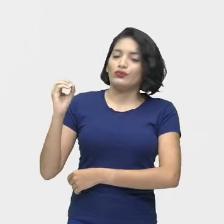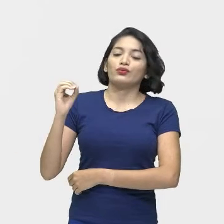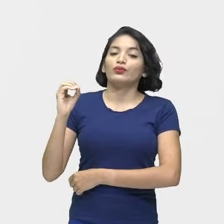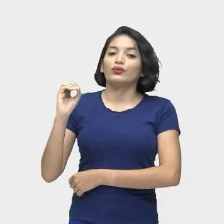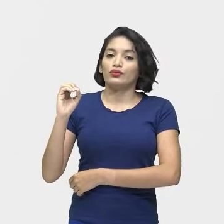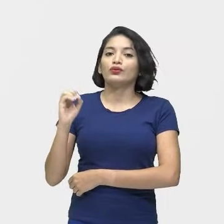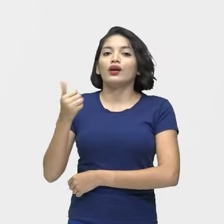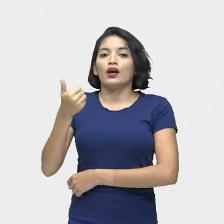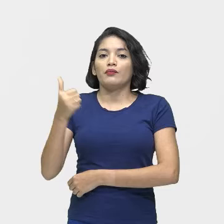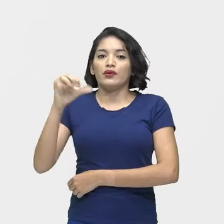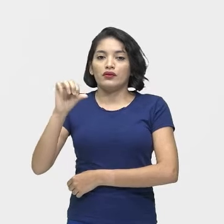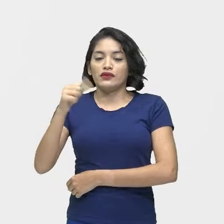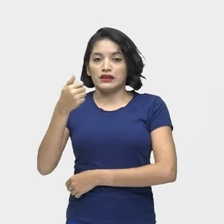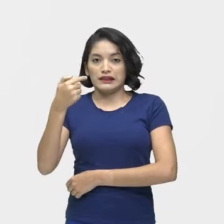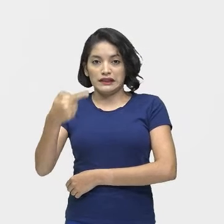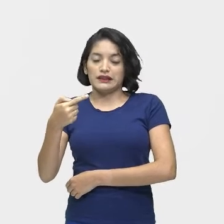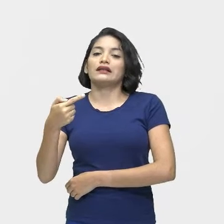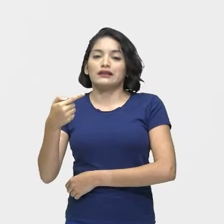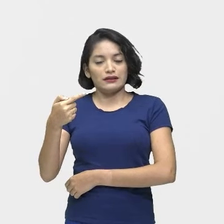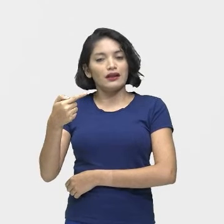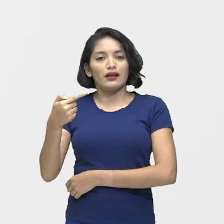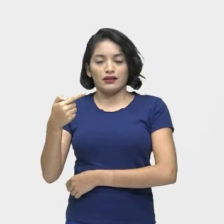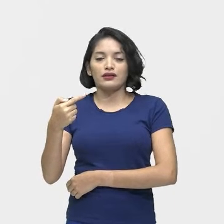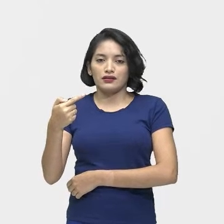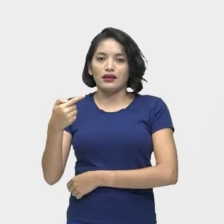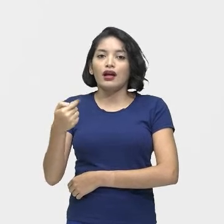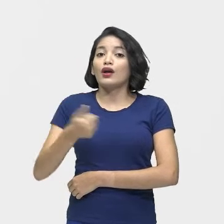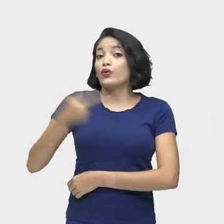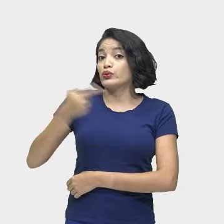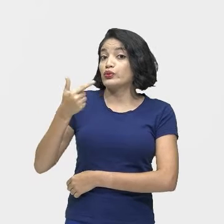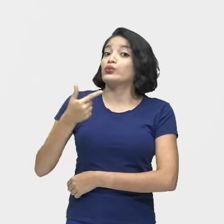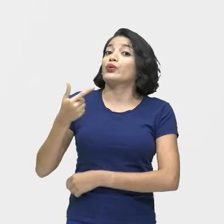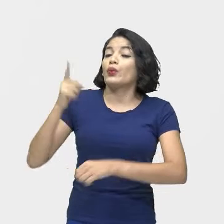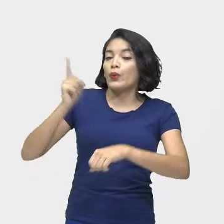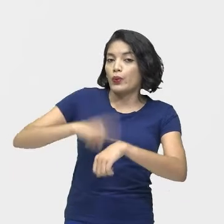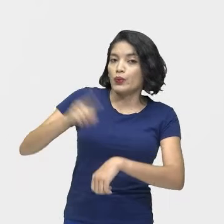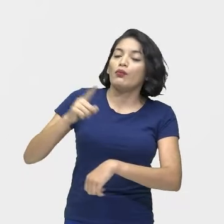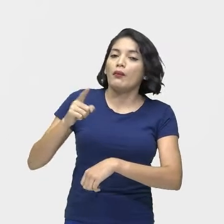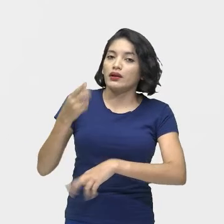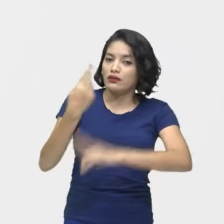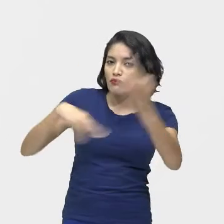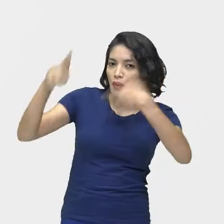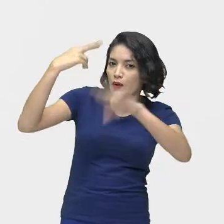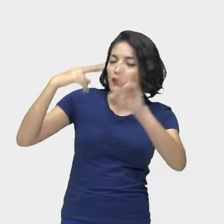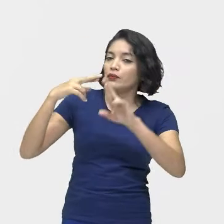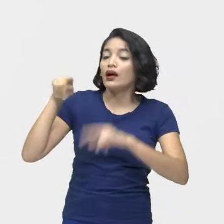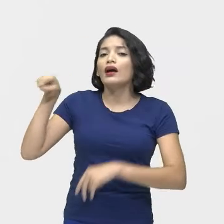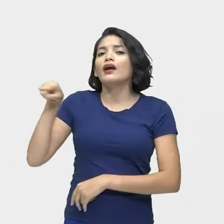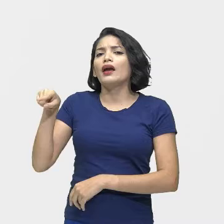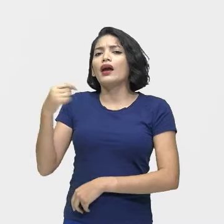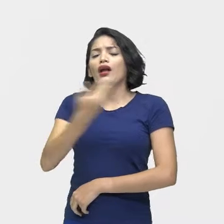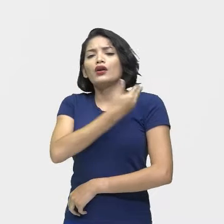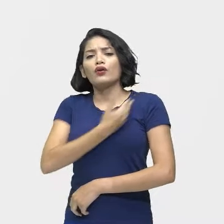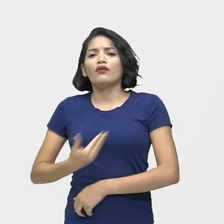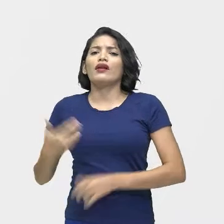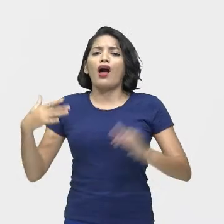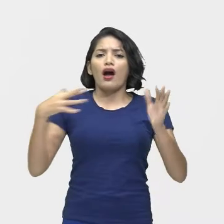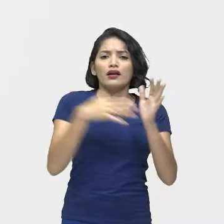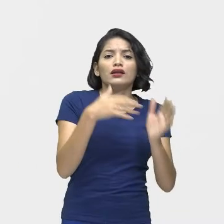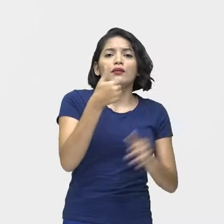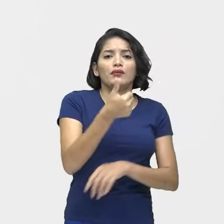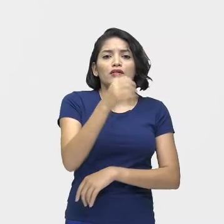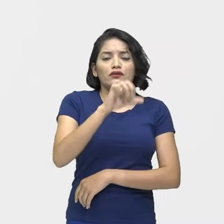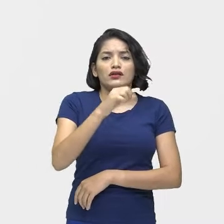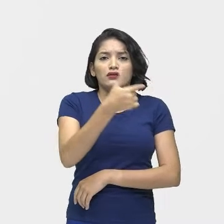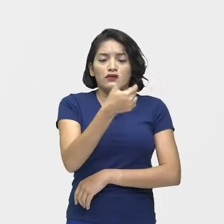De 1917, que vai ser esse segundo momento do processo revolucionário. E ele governa até o ano de 1924,